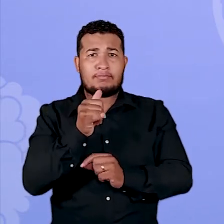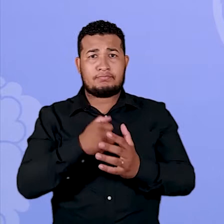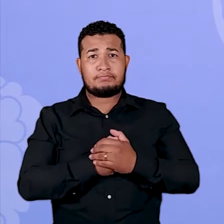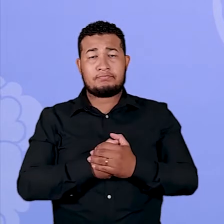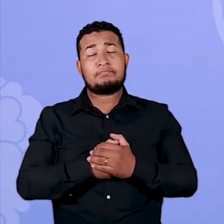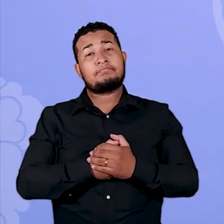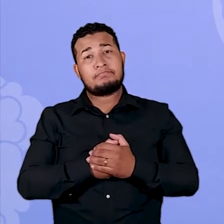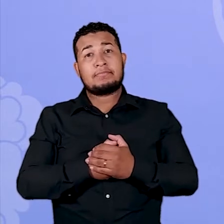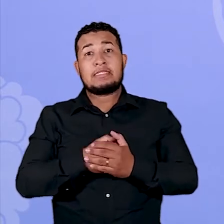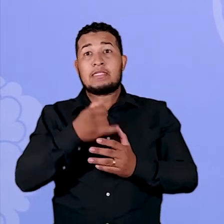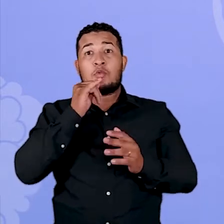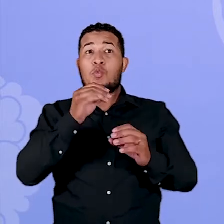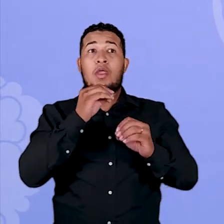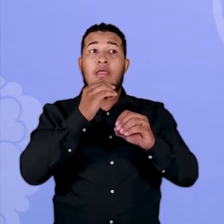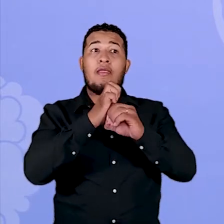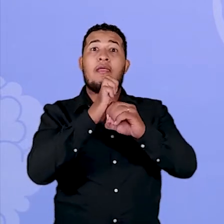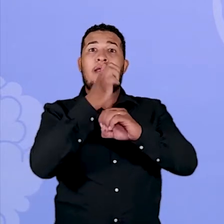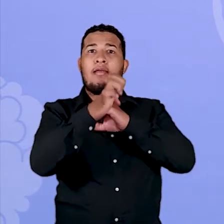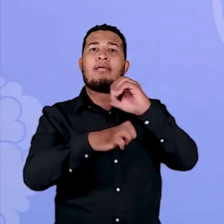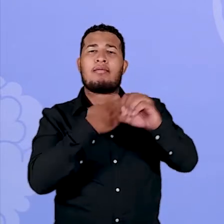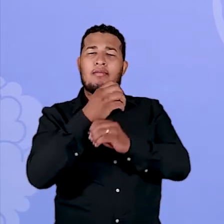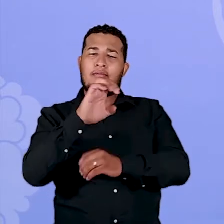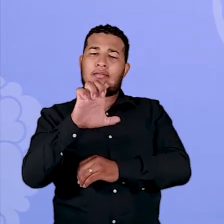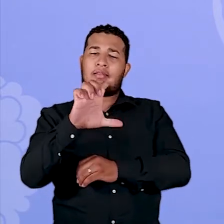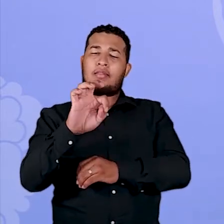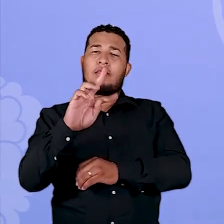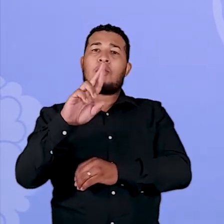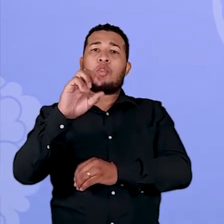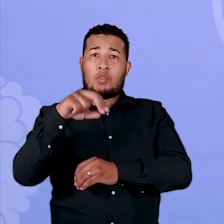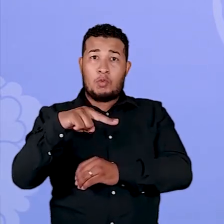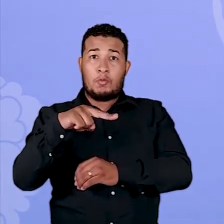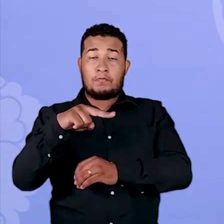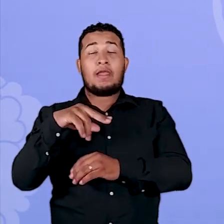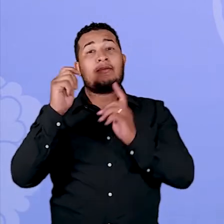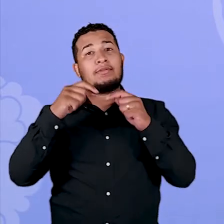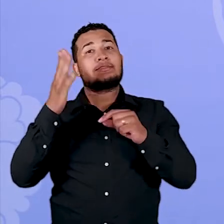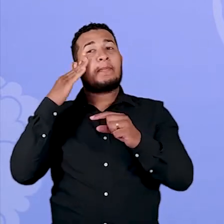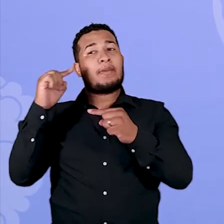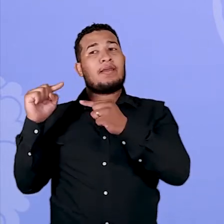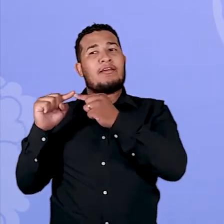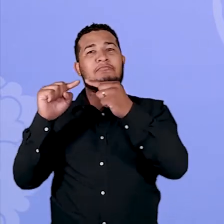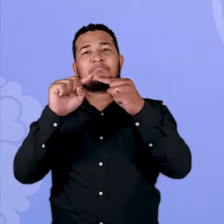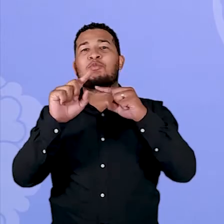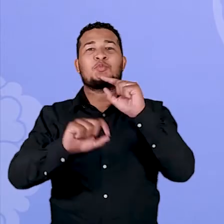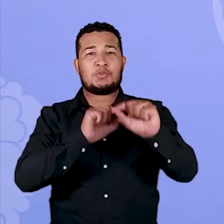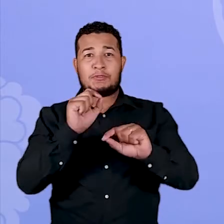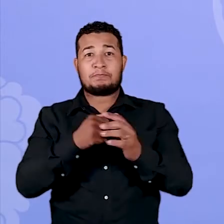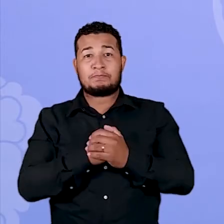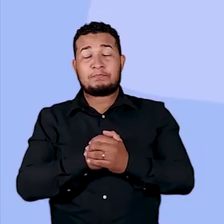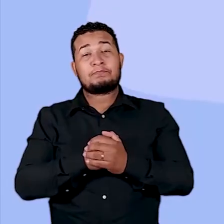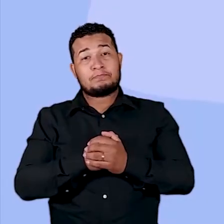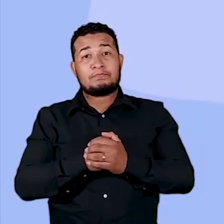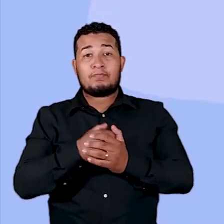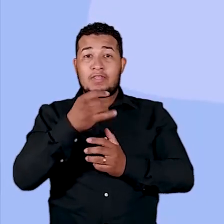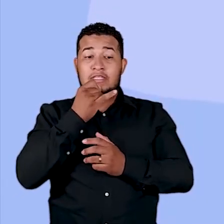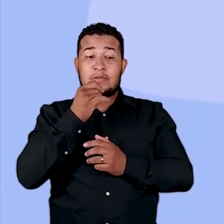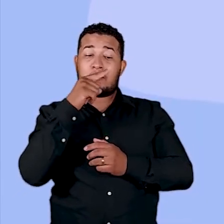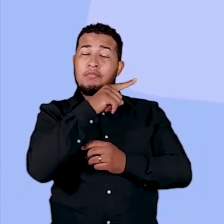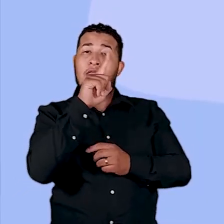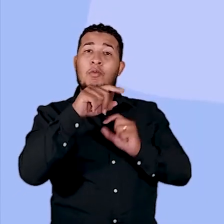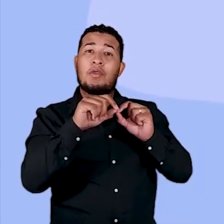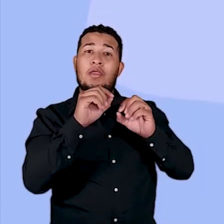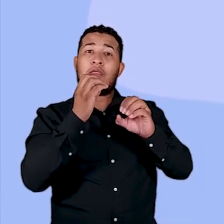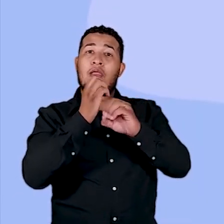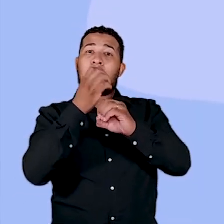elétrico. A gente entendendo melhor o que é o elétron, a gente consegue aí definir melhor o que é uma corrente elétrica. Então, vamos entender. Isso aí pra